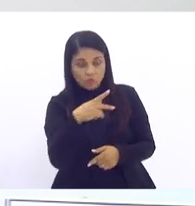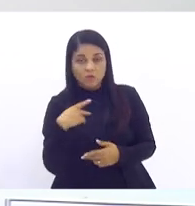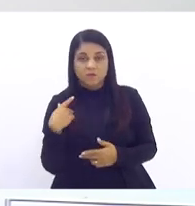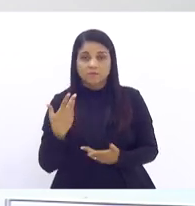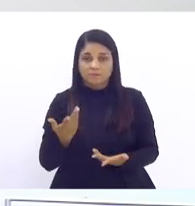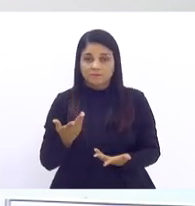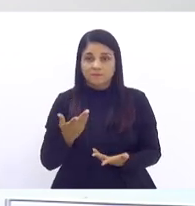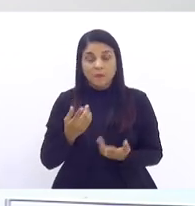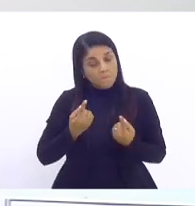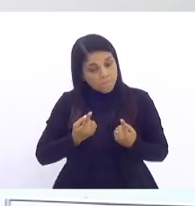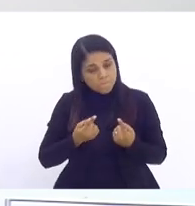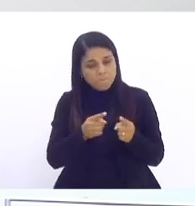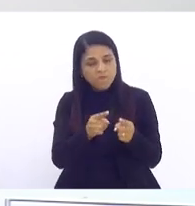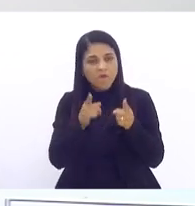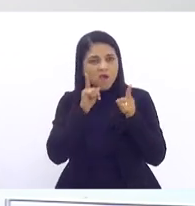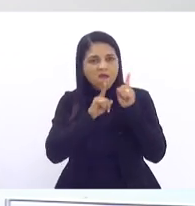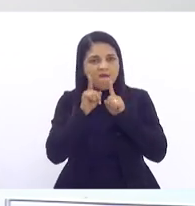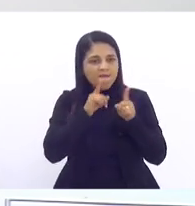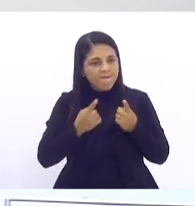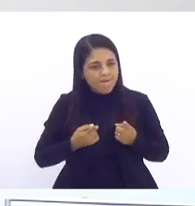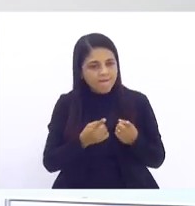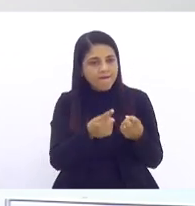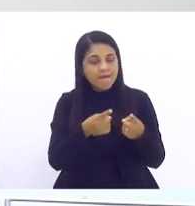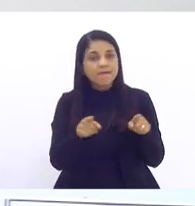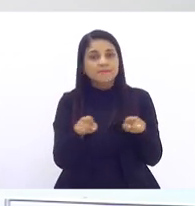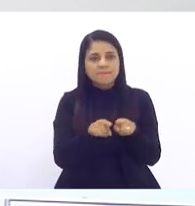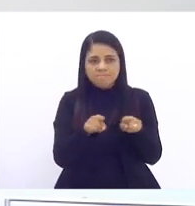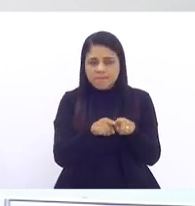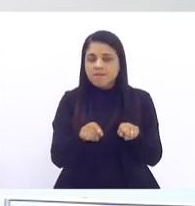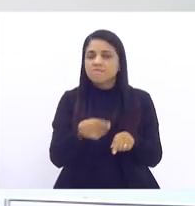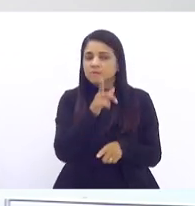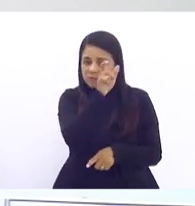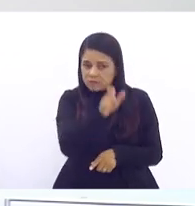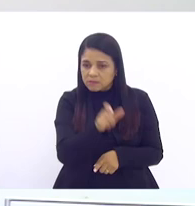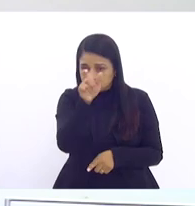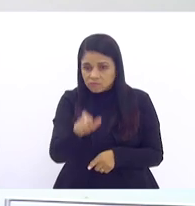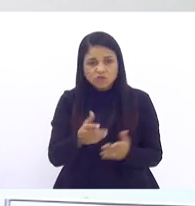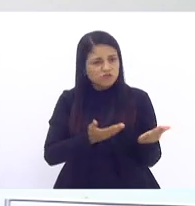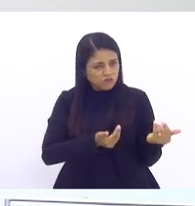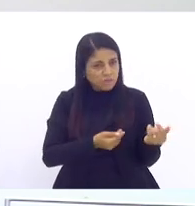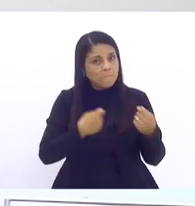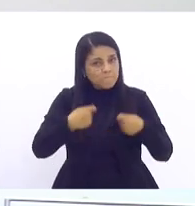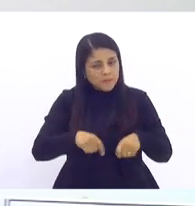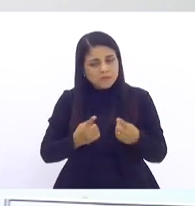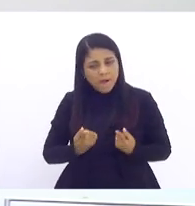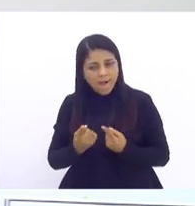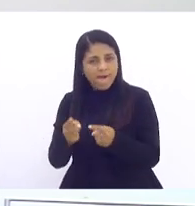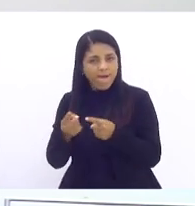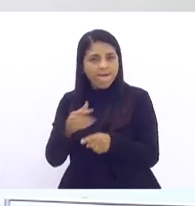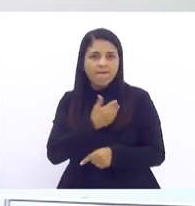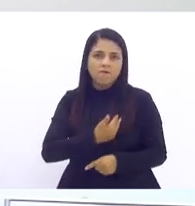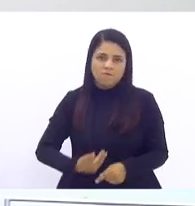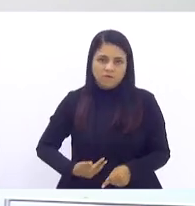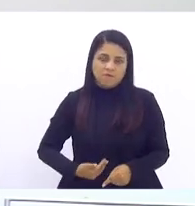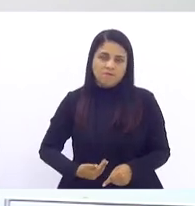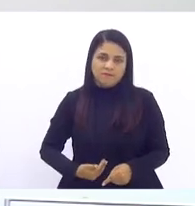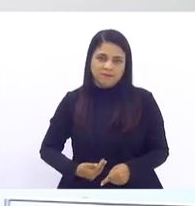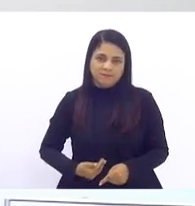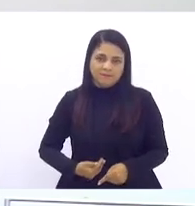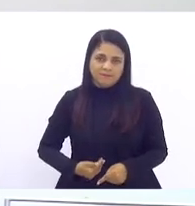vocês precisa também cutucar de vara curta Quem tá lá né Eu acho que é na hora de